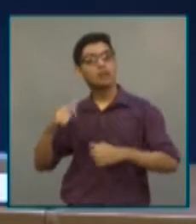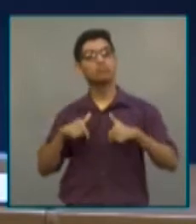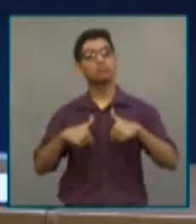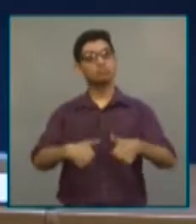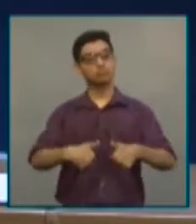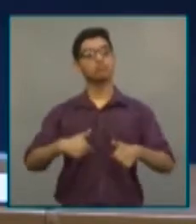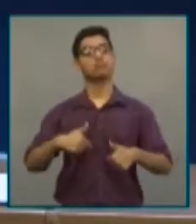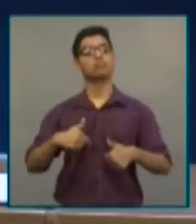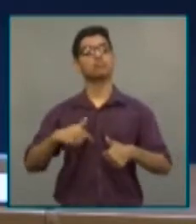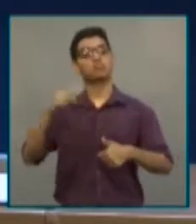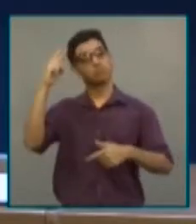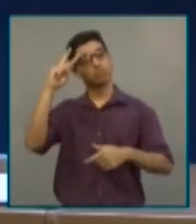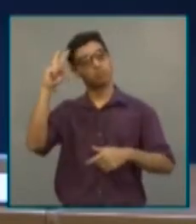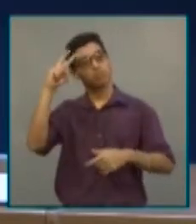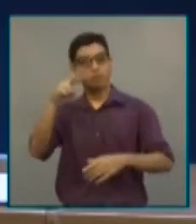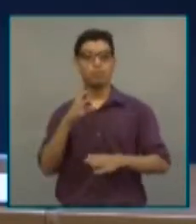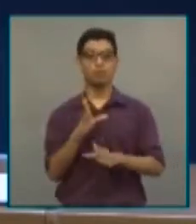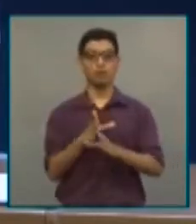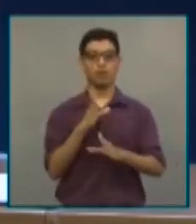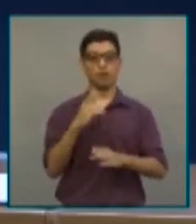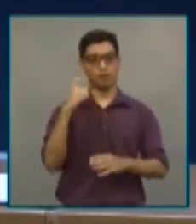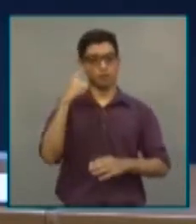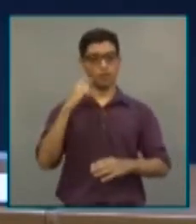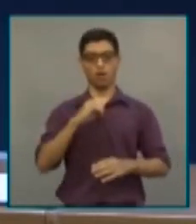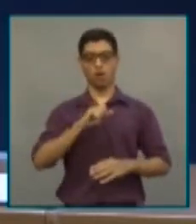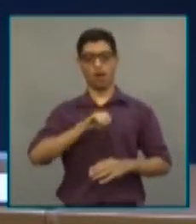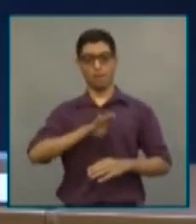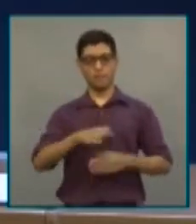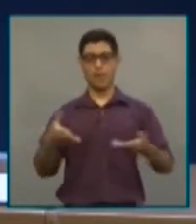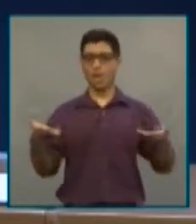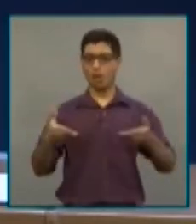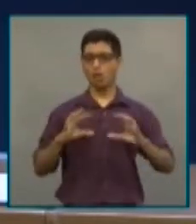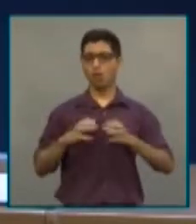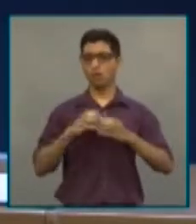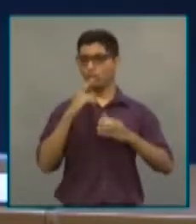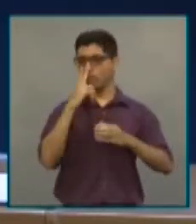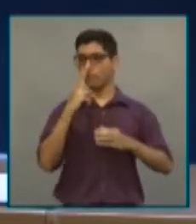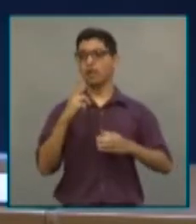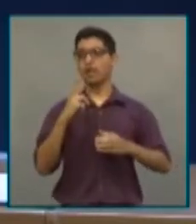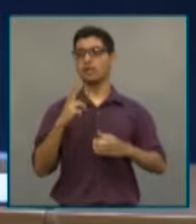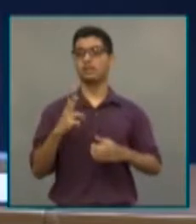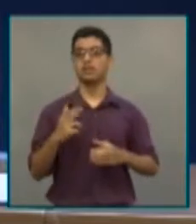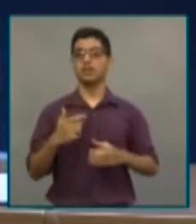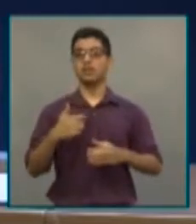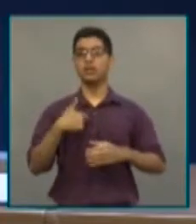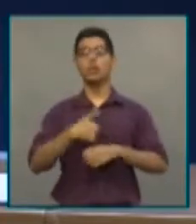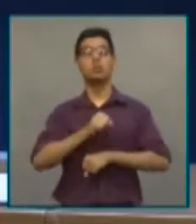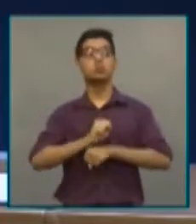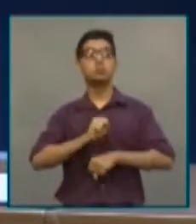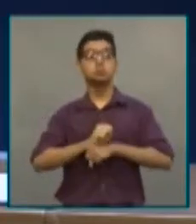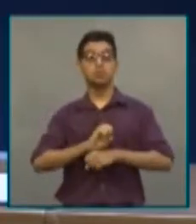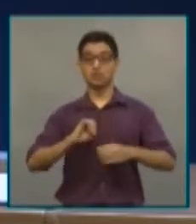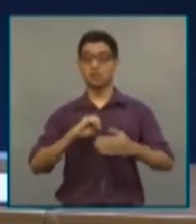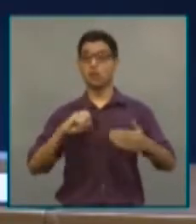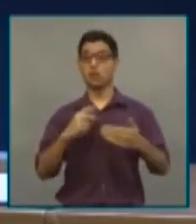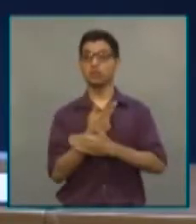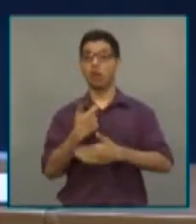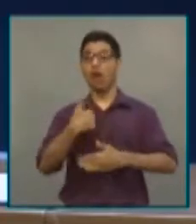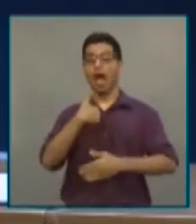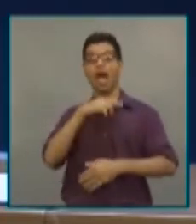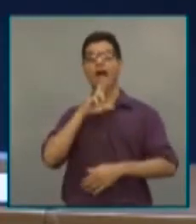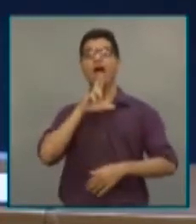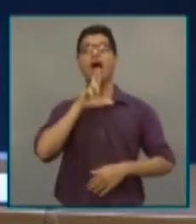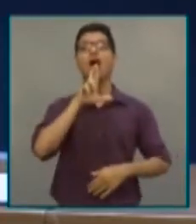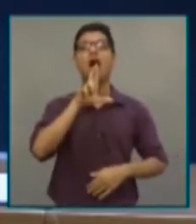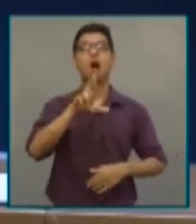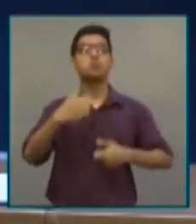muito mais reativa do que protagonista. Então, é necessário resgatar o papel da